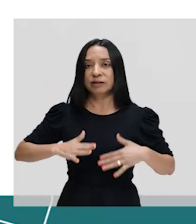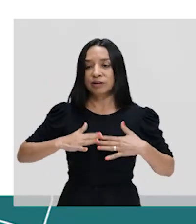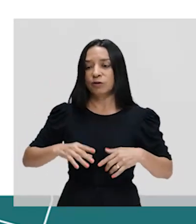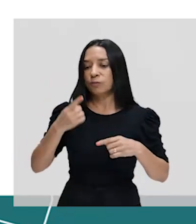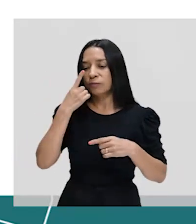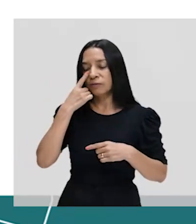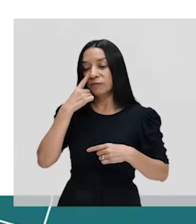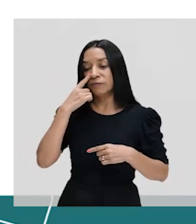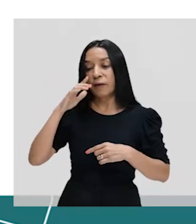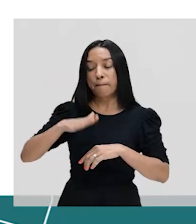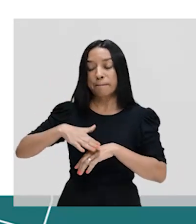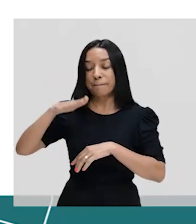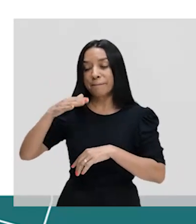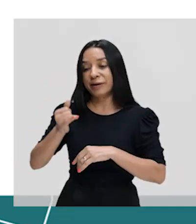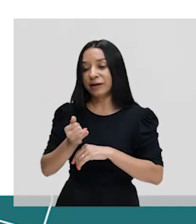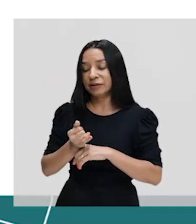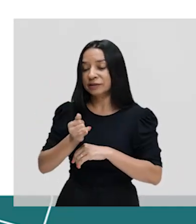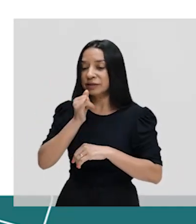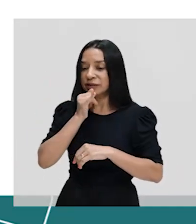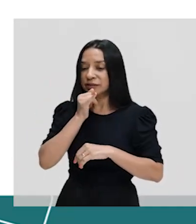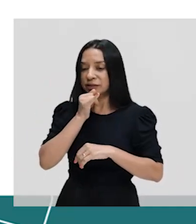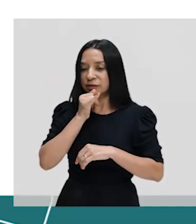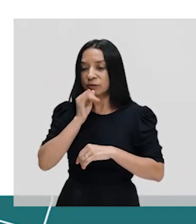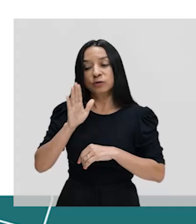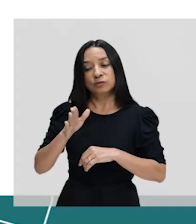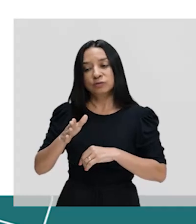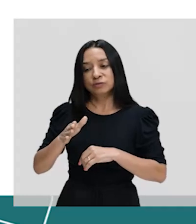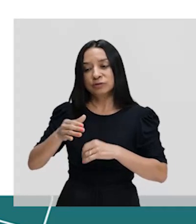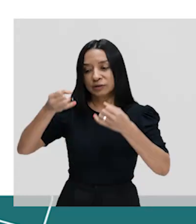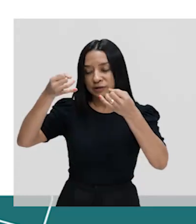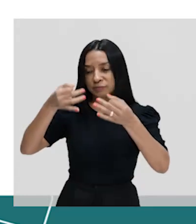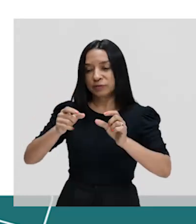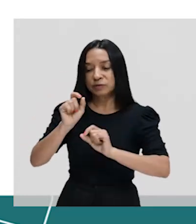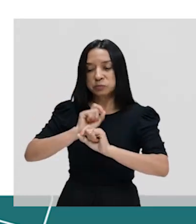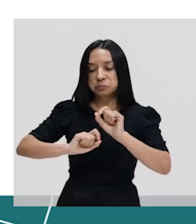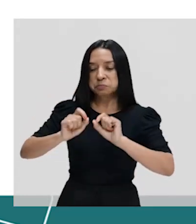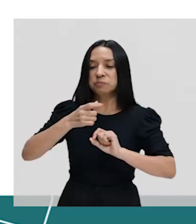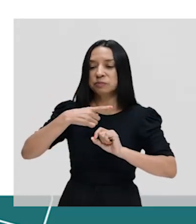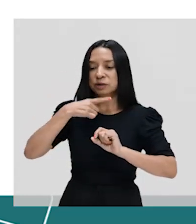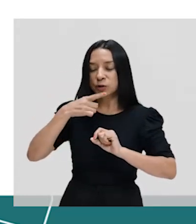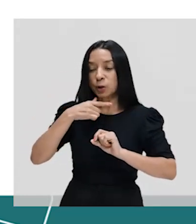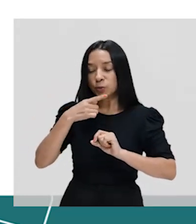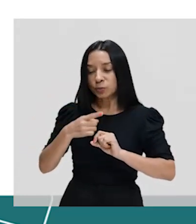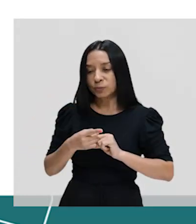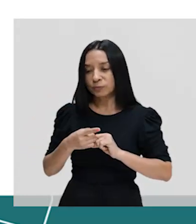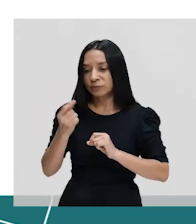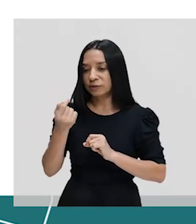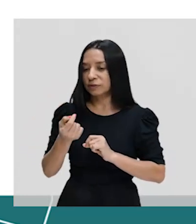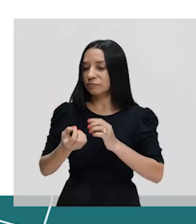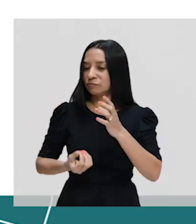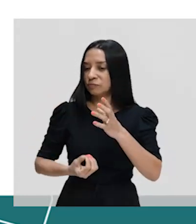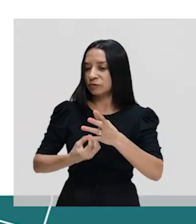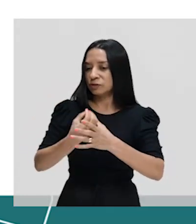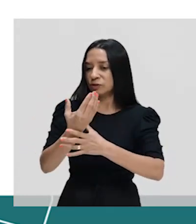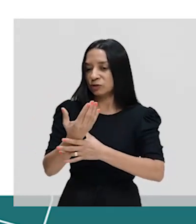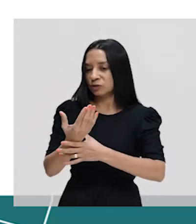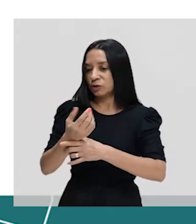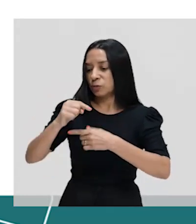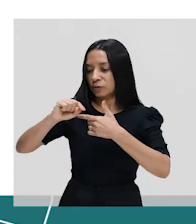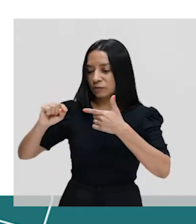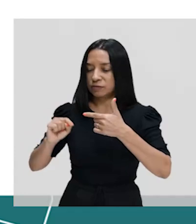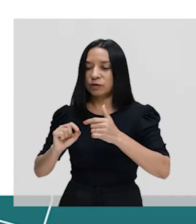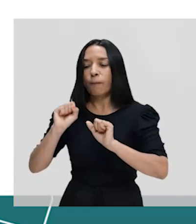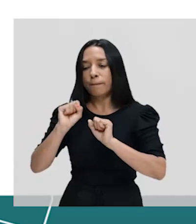exemplos, mas eu já te adianto que se você tiver na dúvida que esse procedimento não gerou essa fração aqui, pode